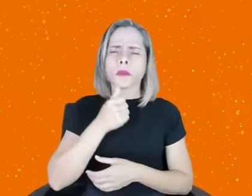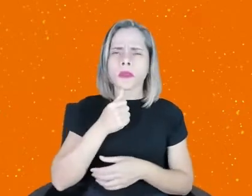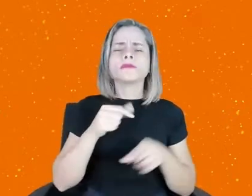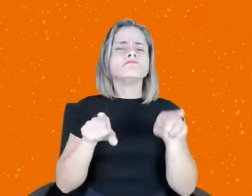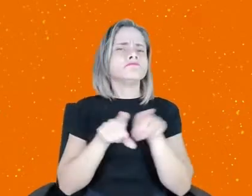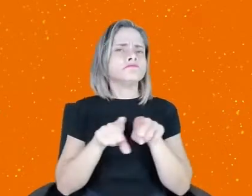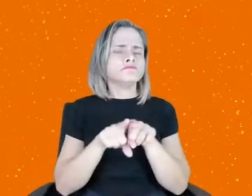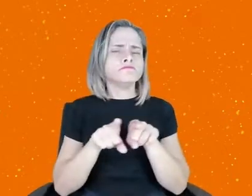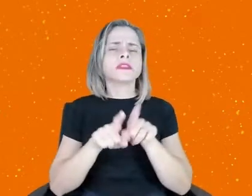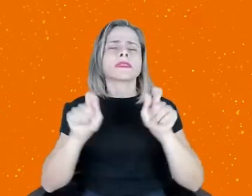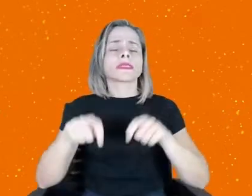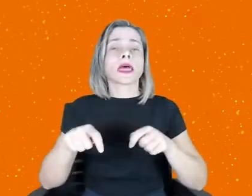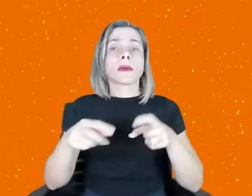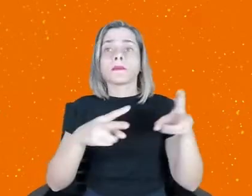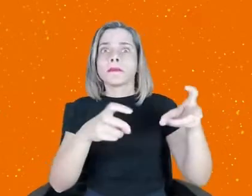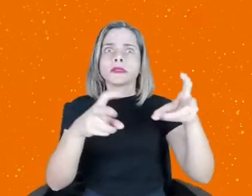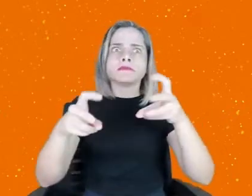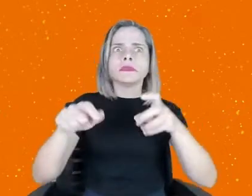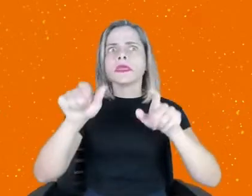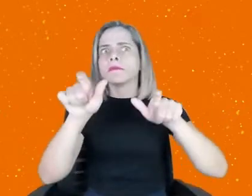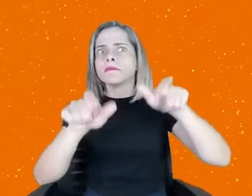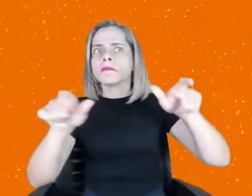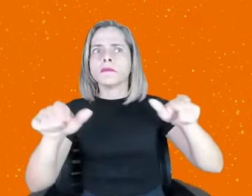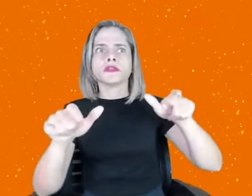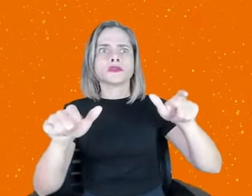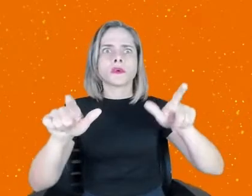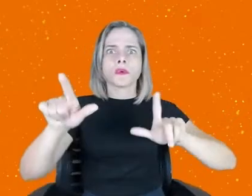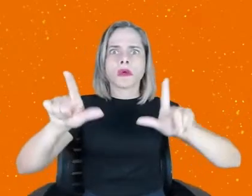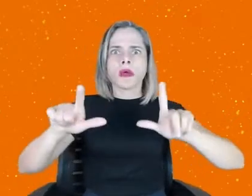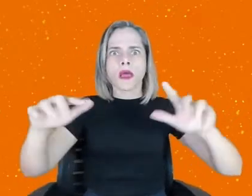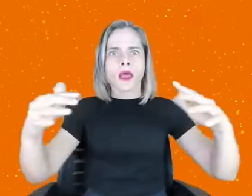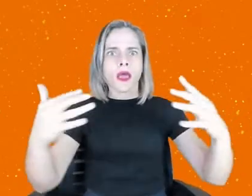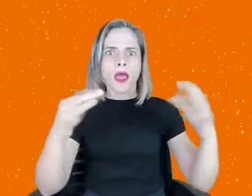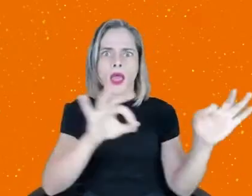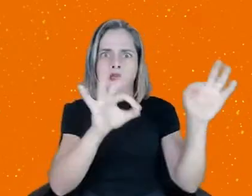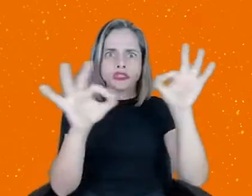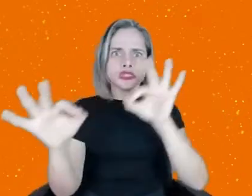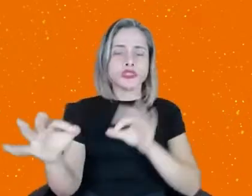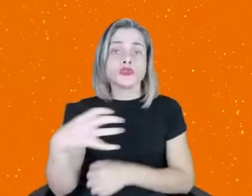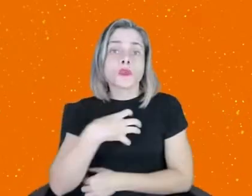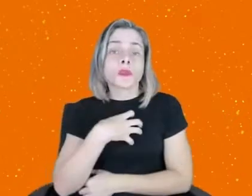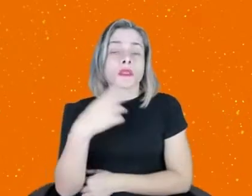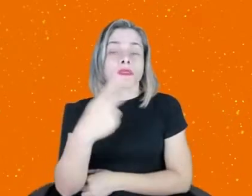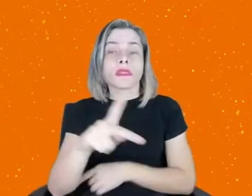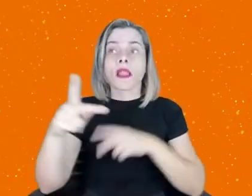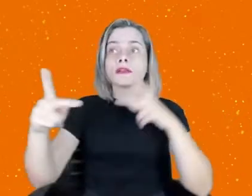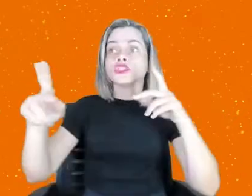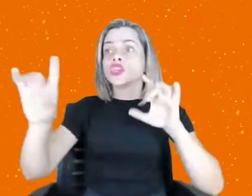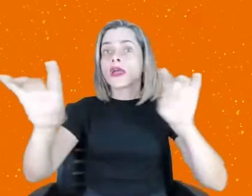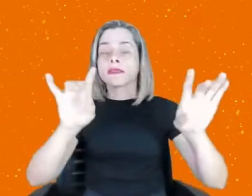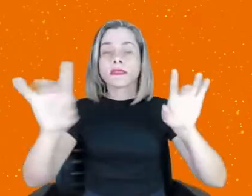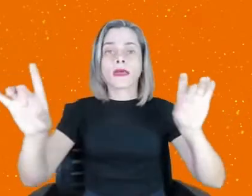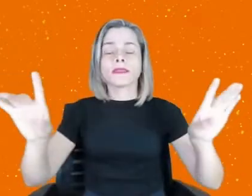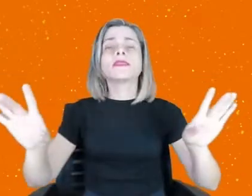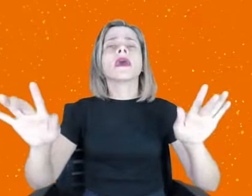resposta o comportamento do Consumidor você consegue fazer um trabalho mais direcionado já conectado com as tendências de Live